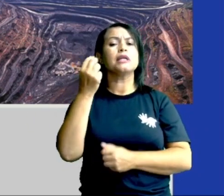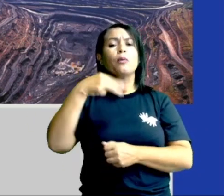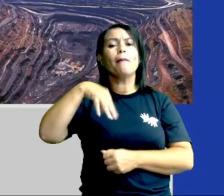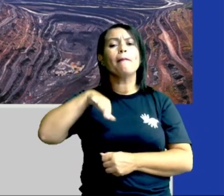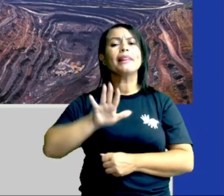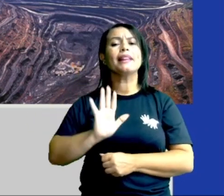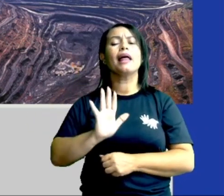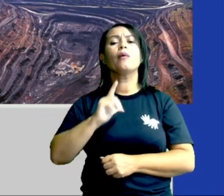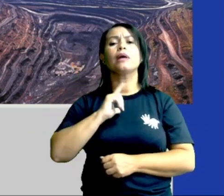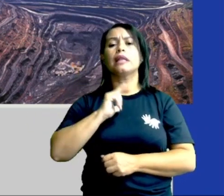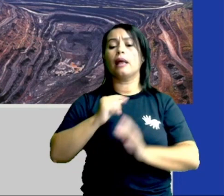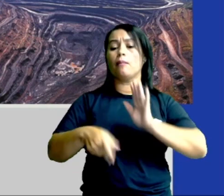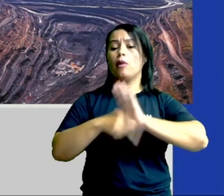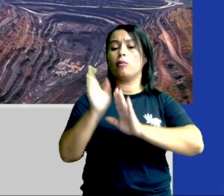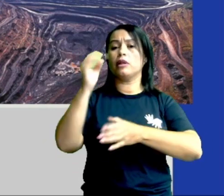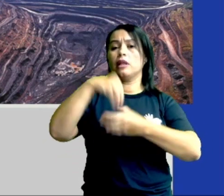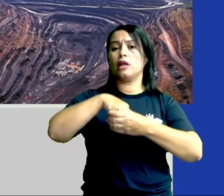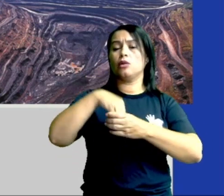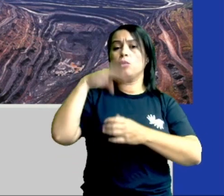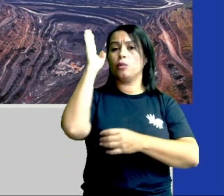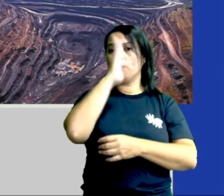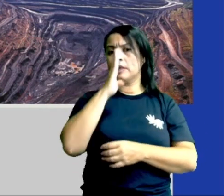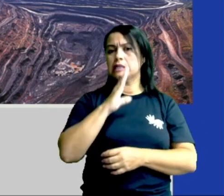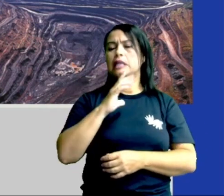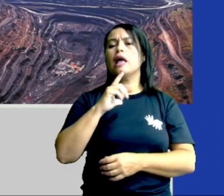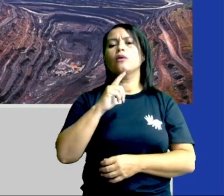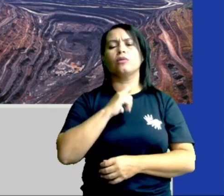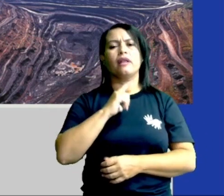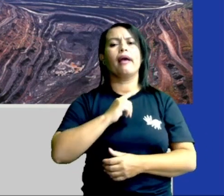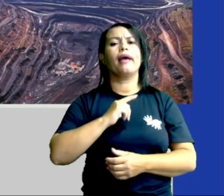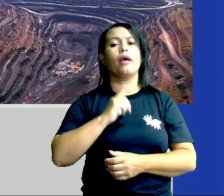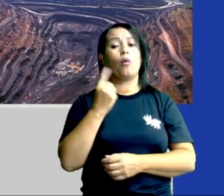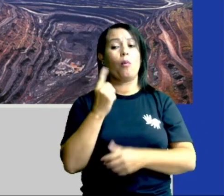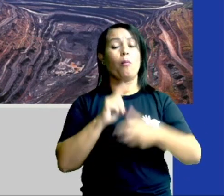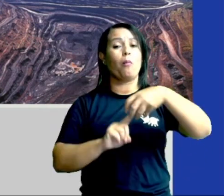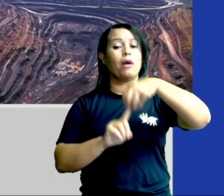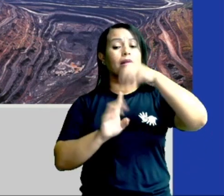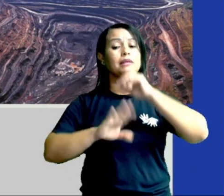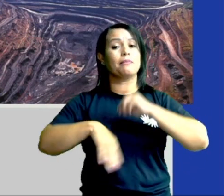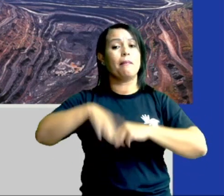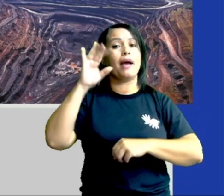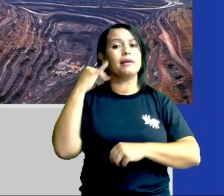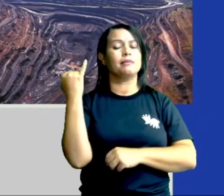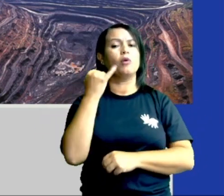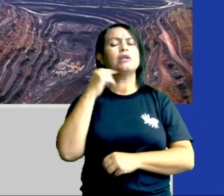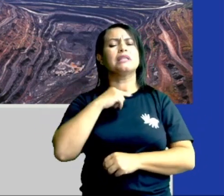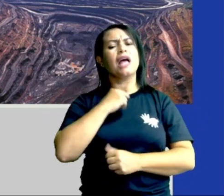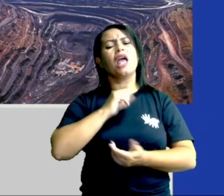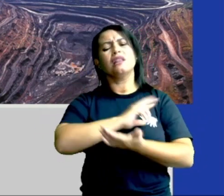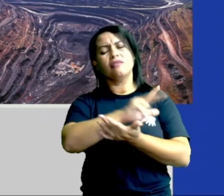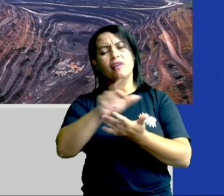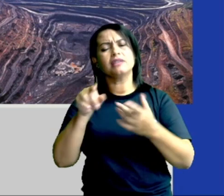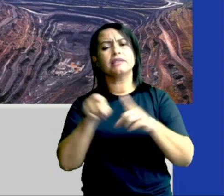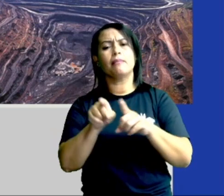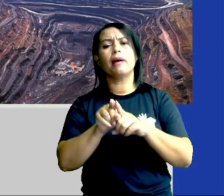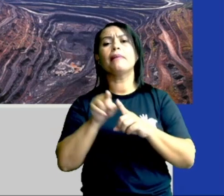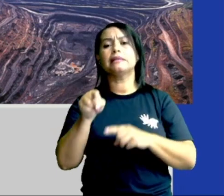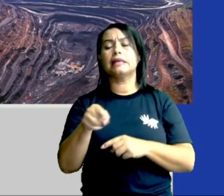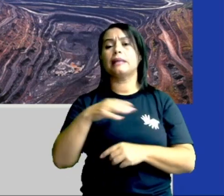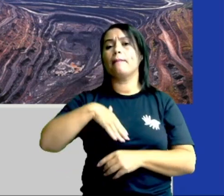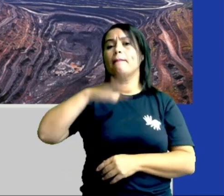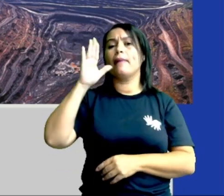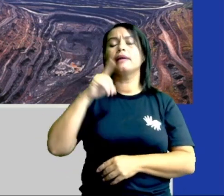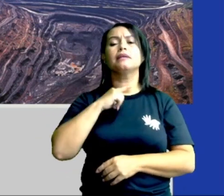território brasileiro não é a única logicamente mais é com certeza uma das mais importantes aí a para além do contexto da